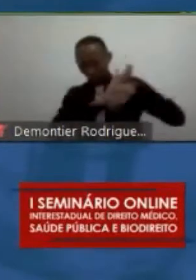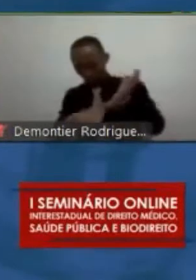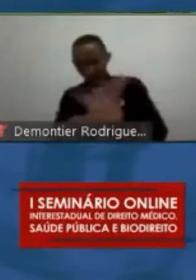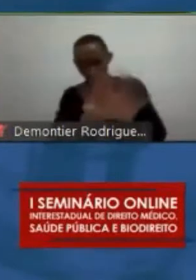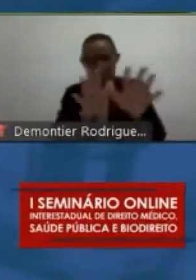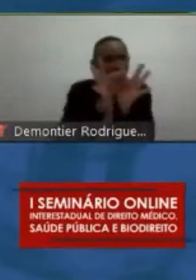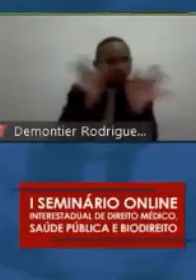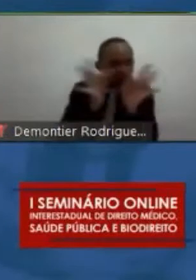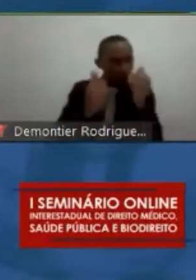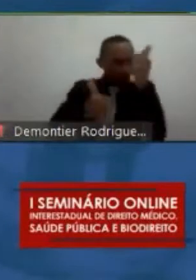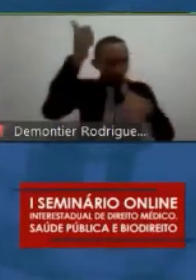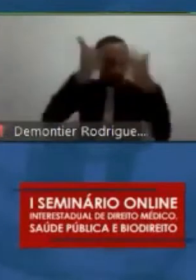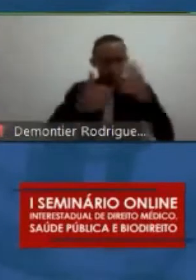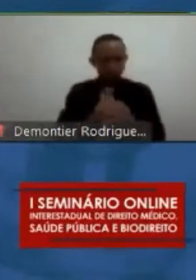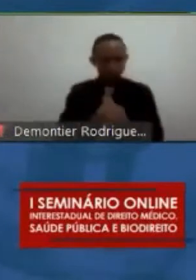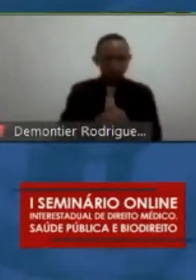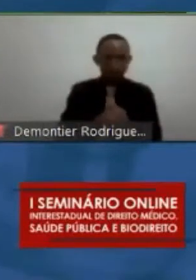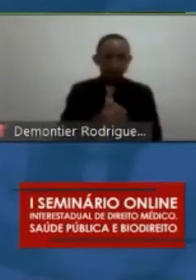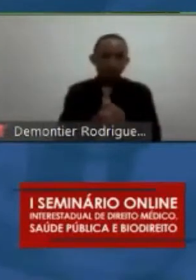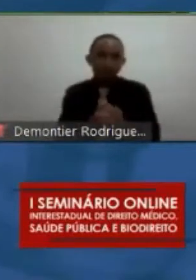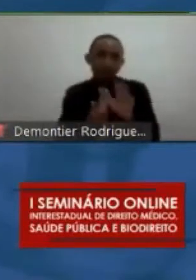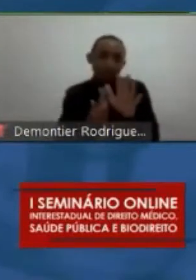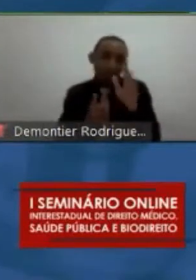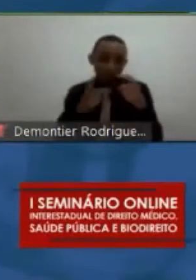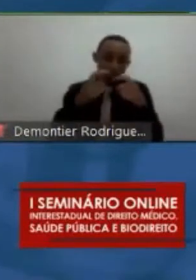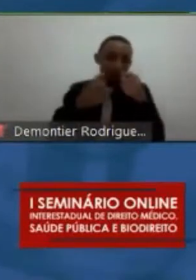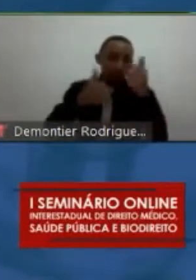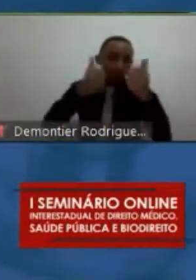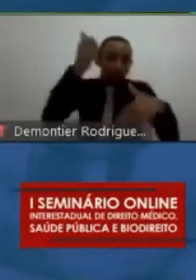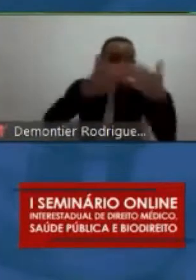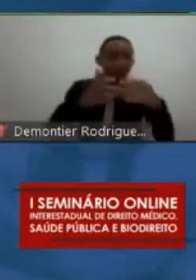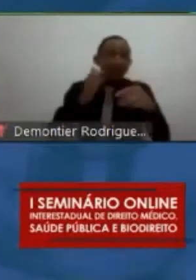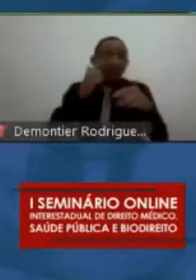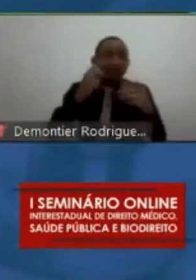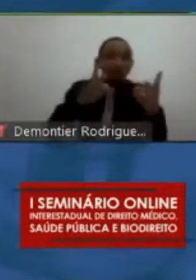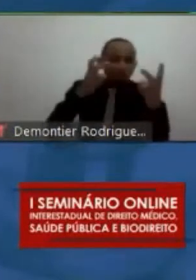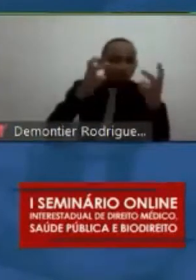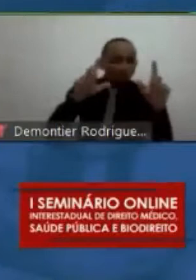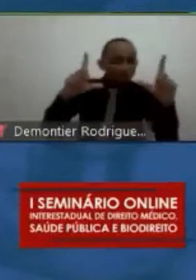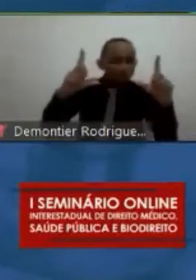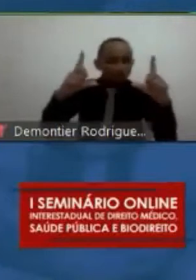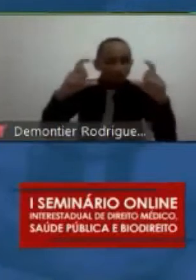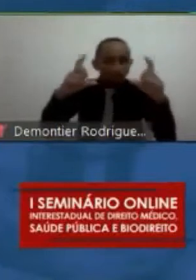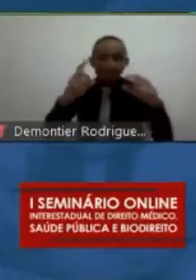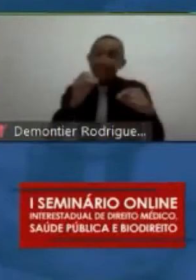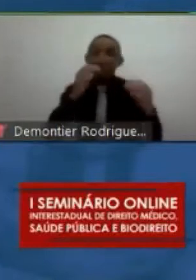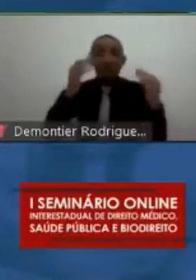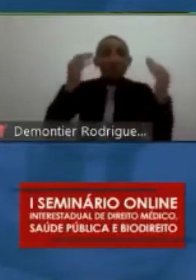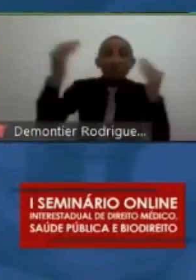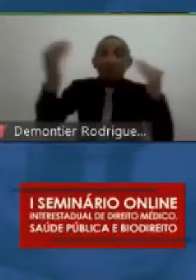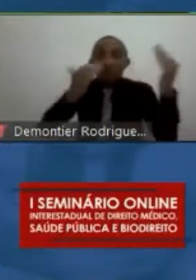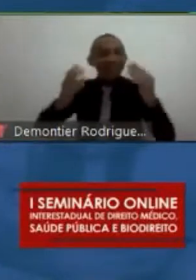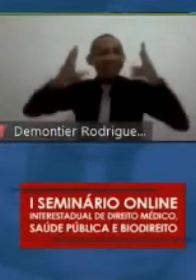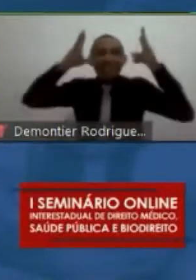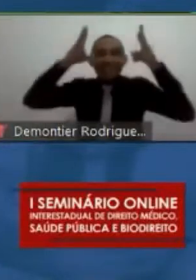por não ser uma aula eminentemente médica, né? O que a gente pode fazer uma comparação é que esse programa se